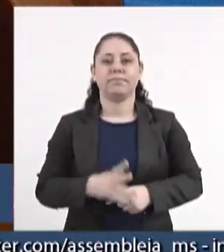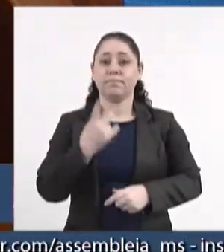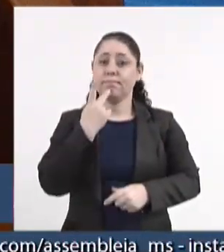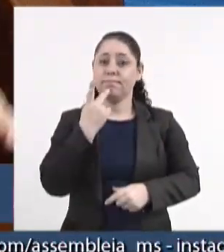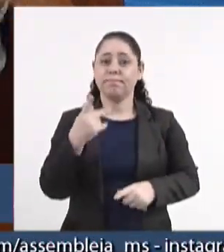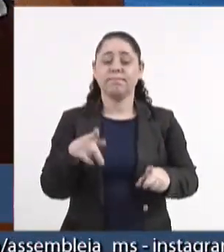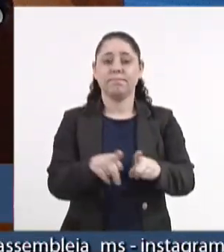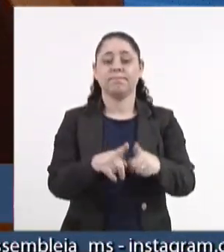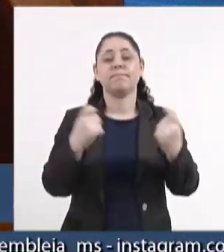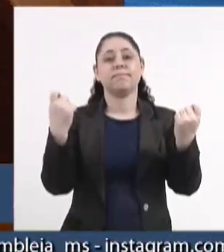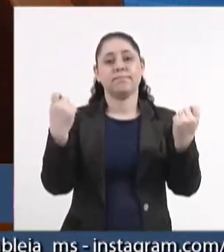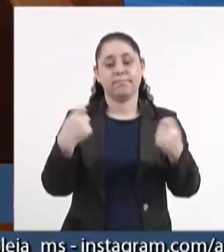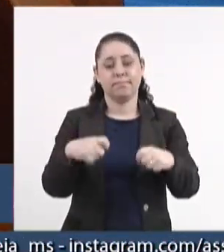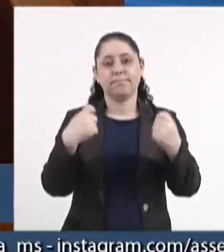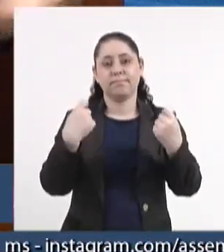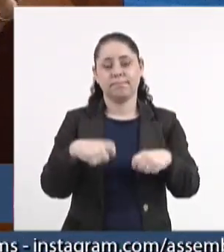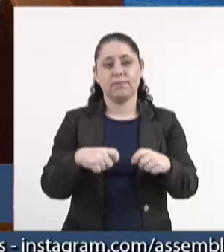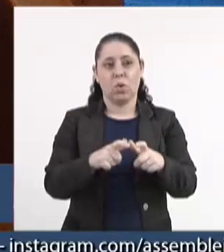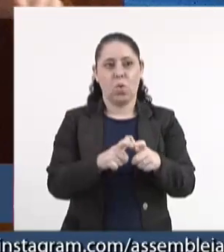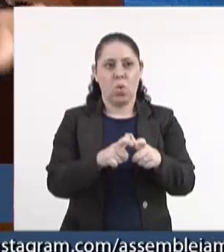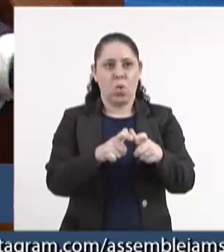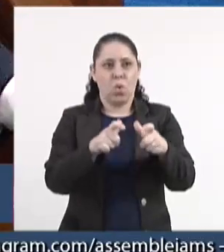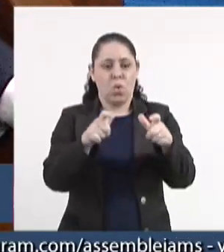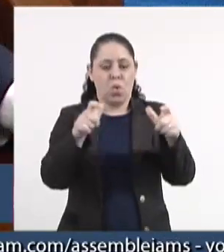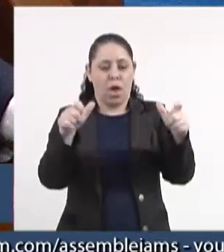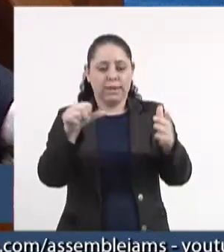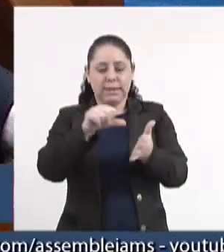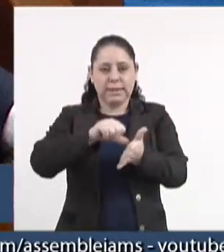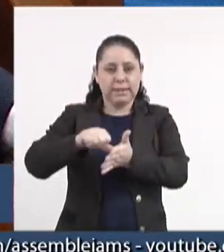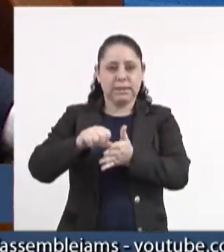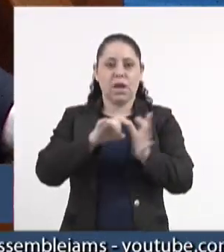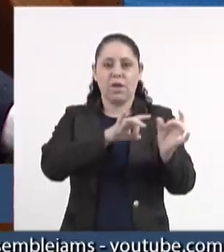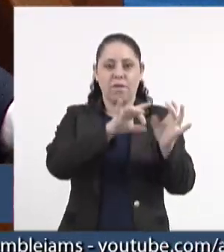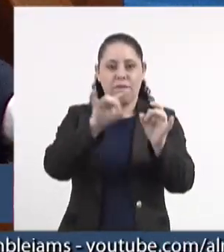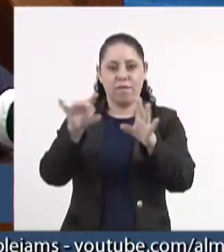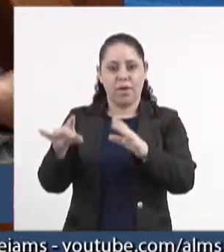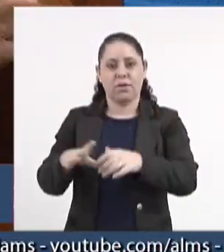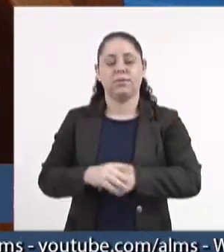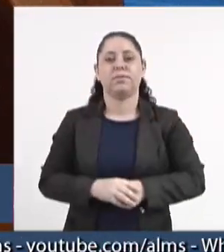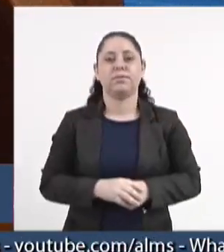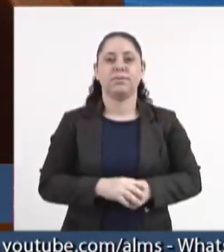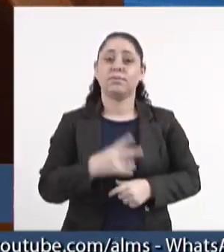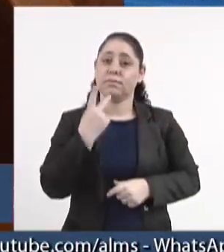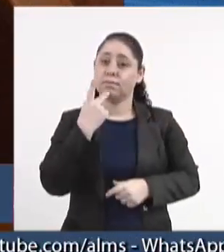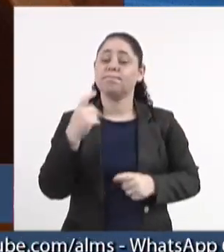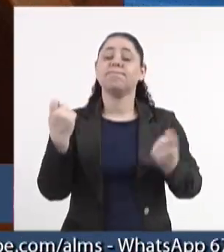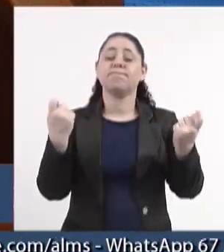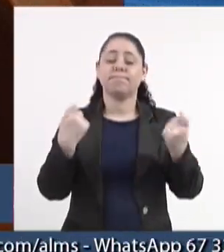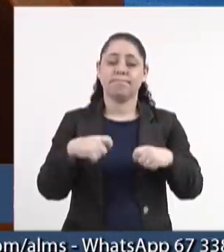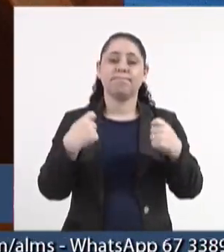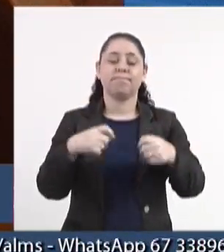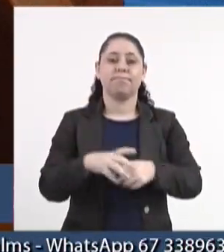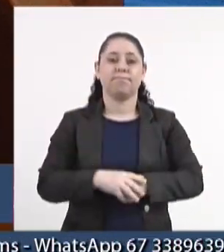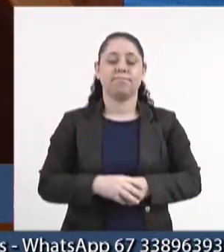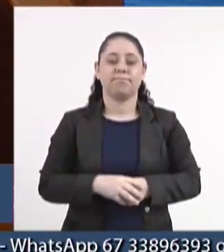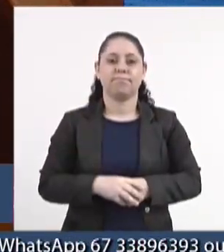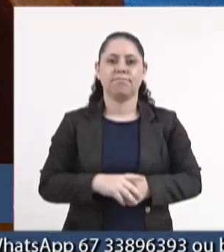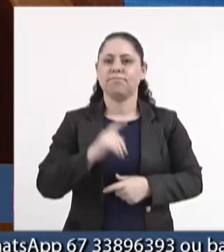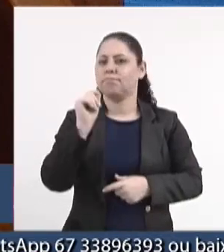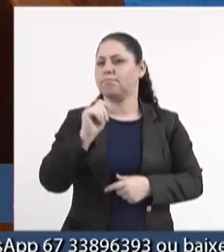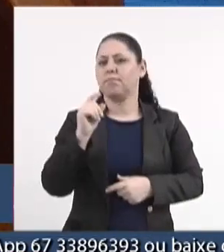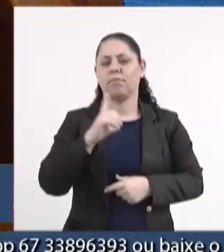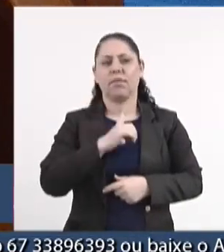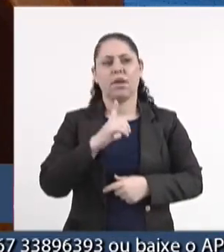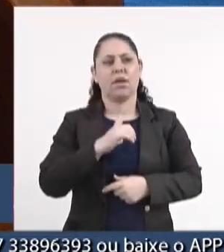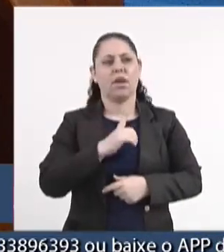Falamos sobre a necessidade desse grande centro de comercialização. Falamos da necessidade de